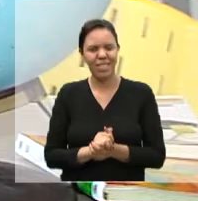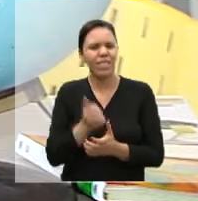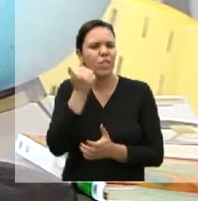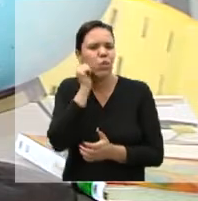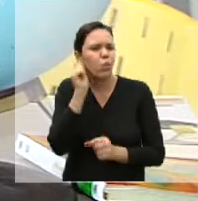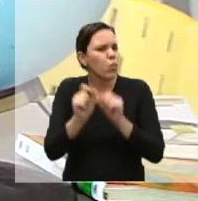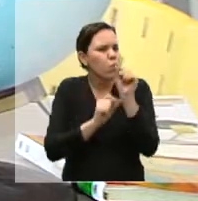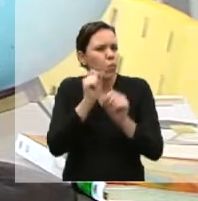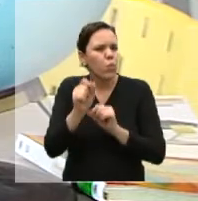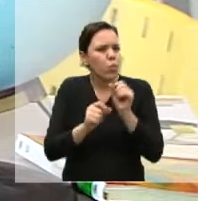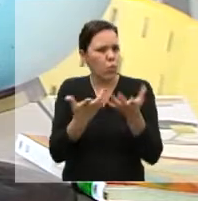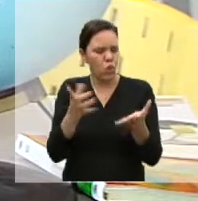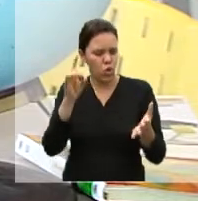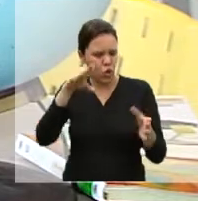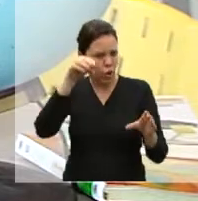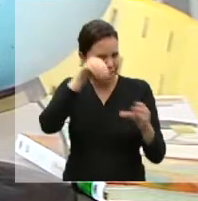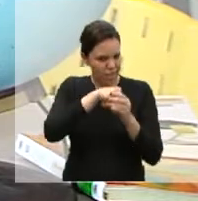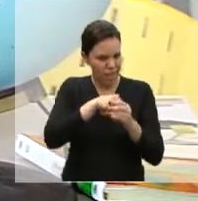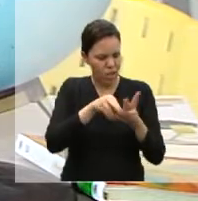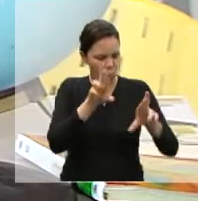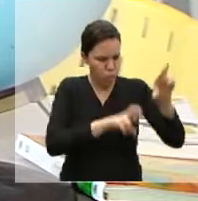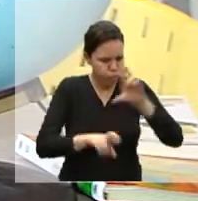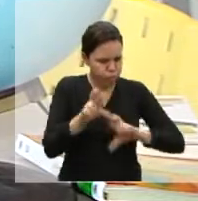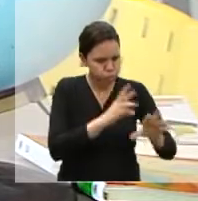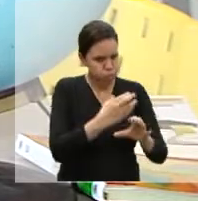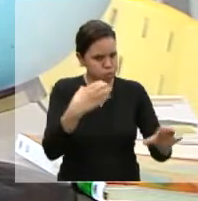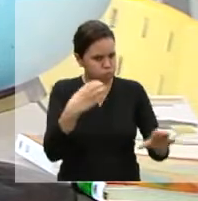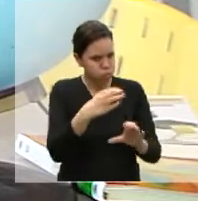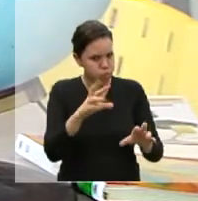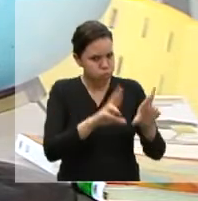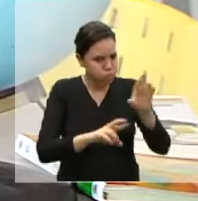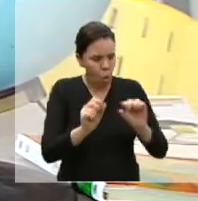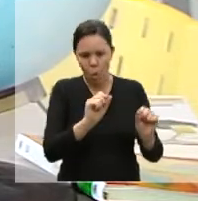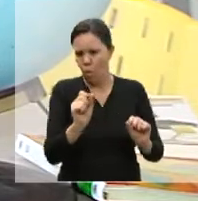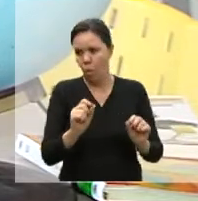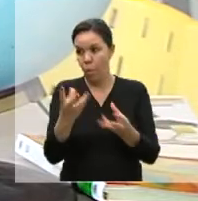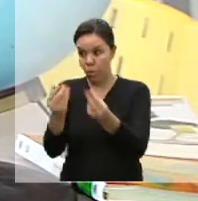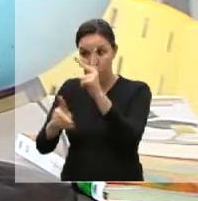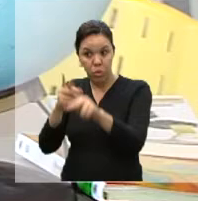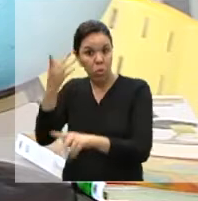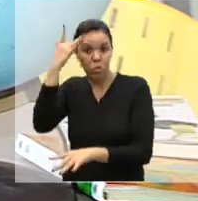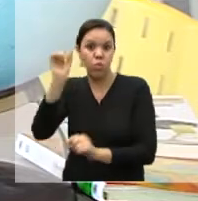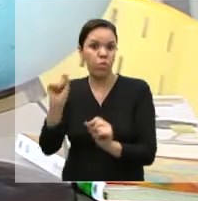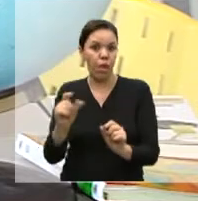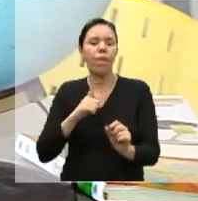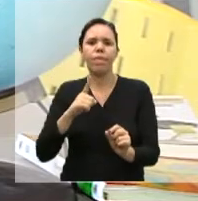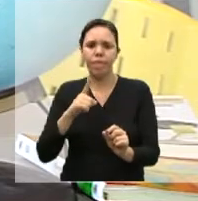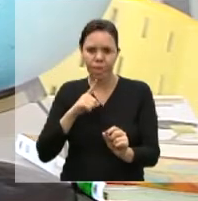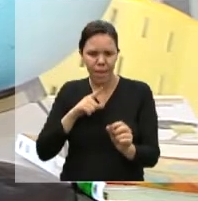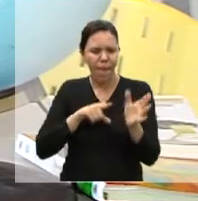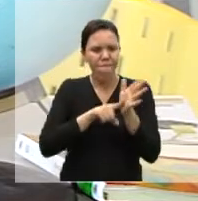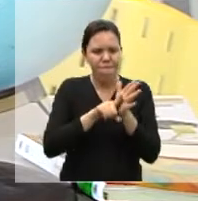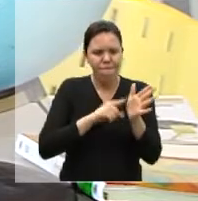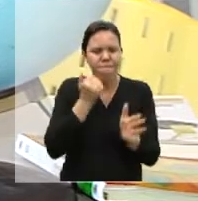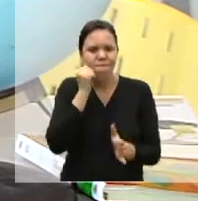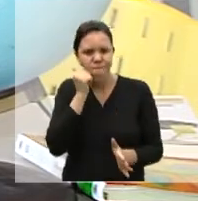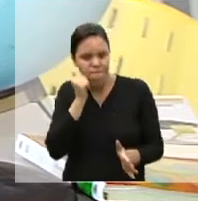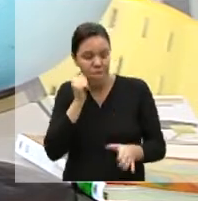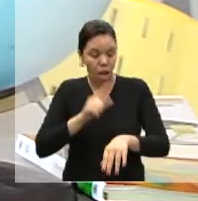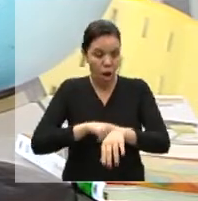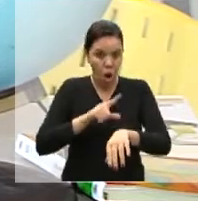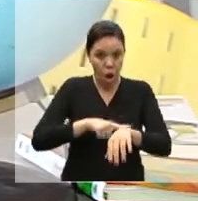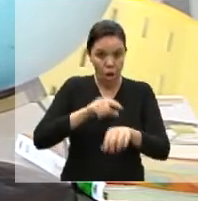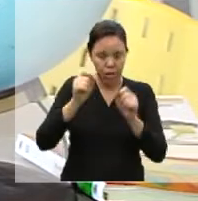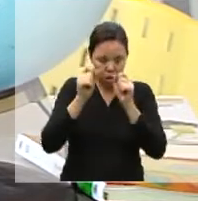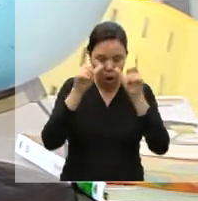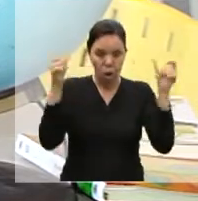Ciência não se pratica só em laboratório, né? Muita gente não sabe, mas tem ciência desde a hora que a gente acorda até